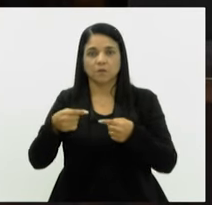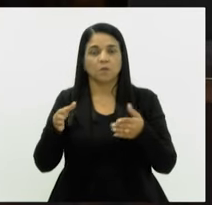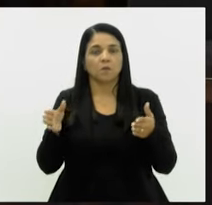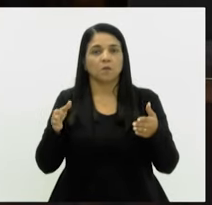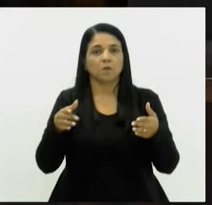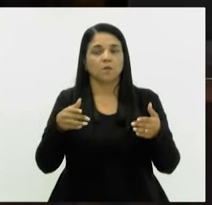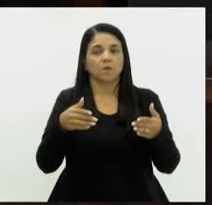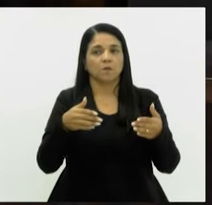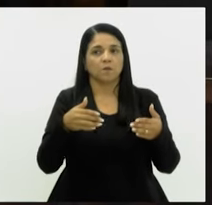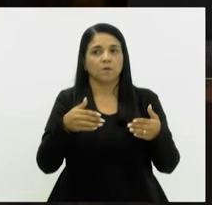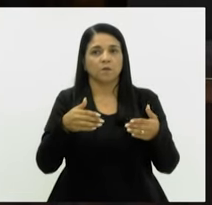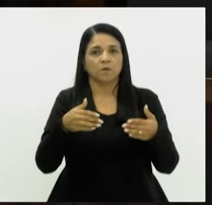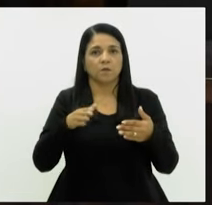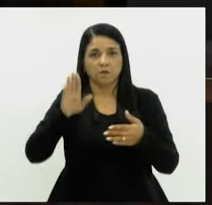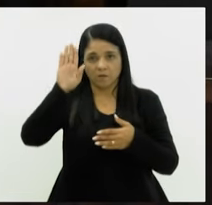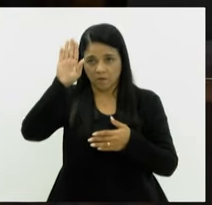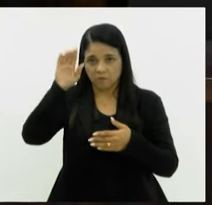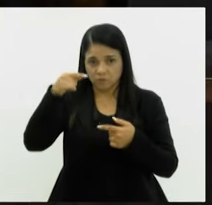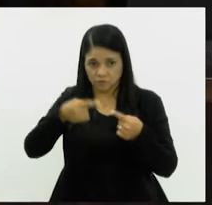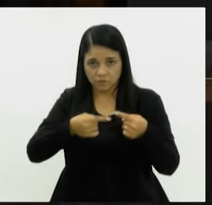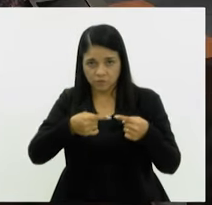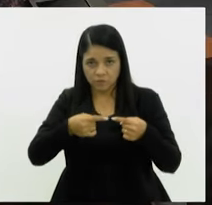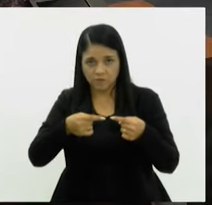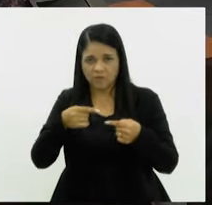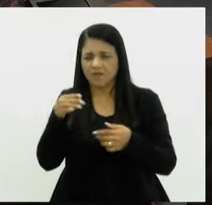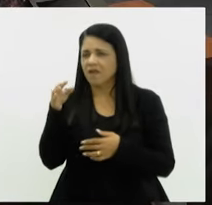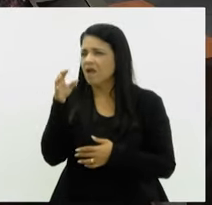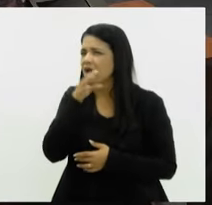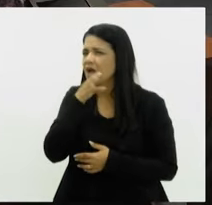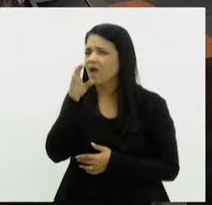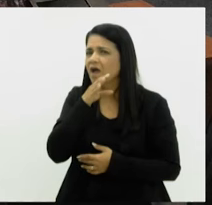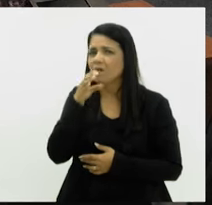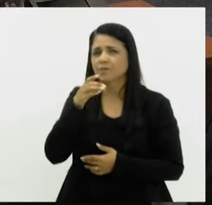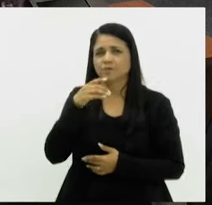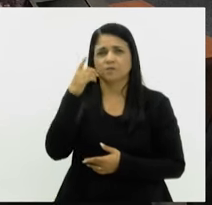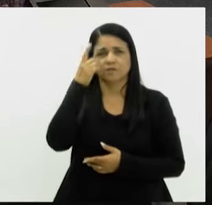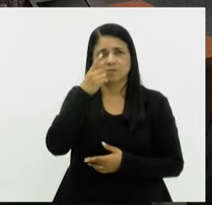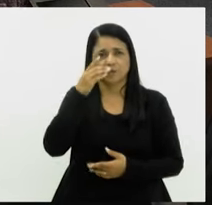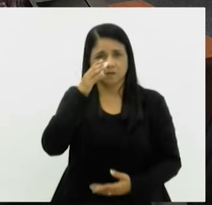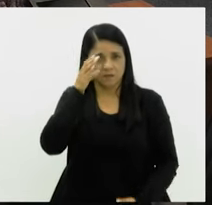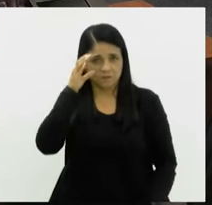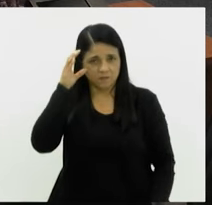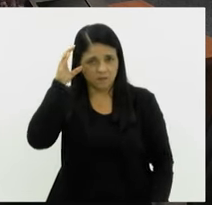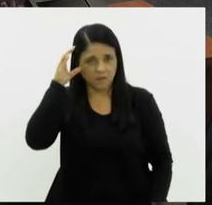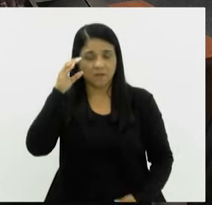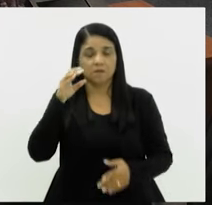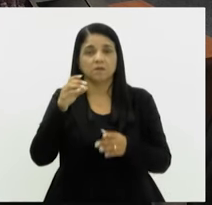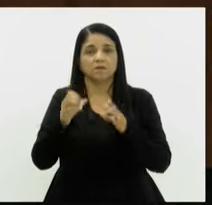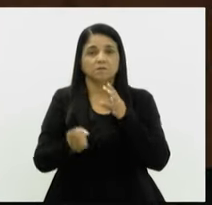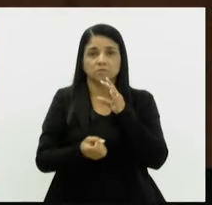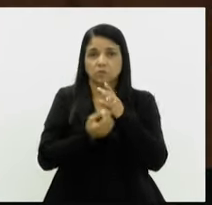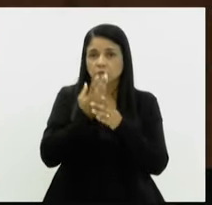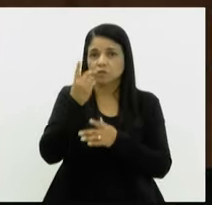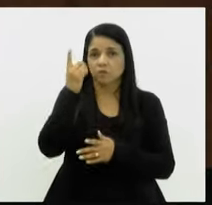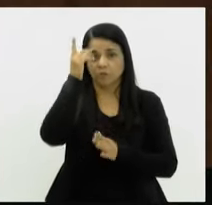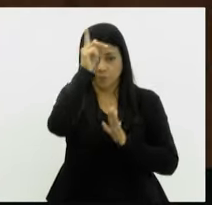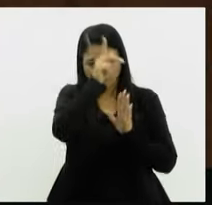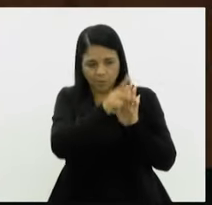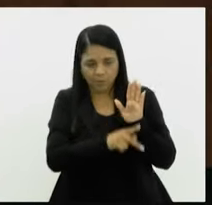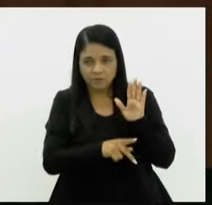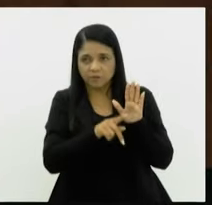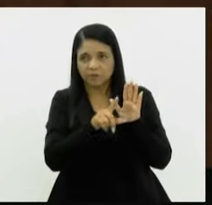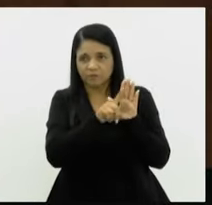havendo... Quer discutir? É muito rapidamente, deputada até Célia peço Jordão, pra, autora do projeto. Para discutir não. Daqui